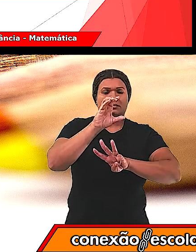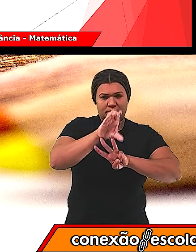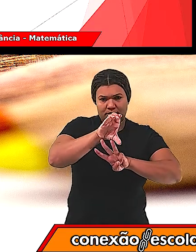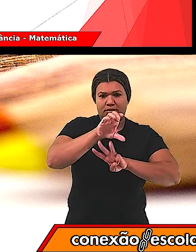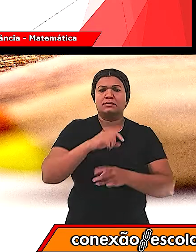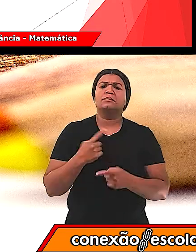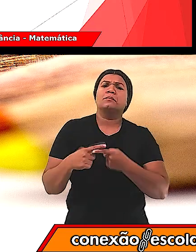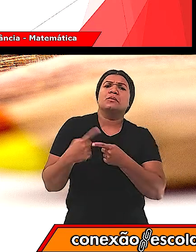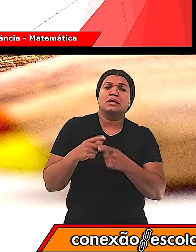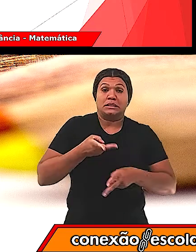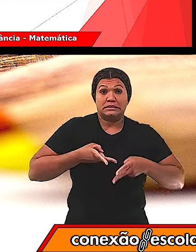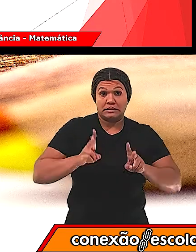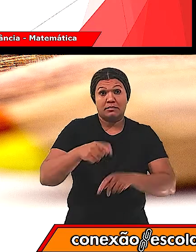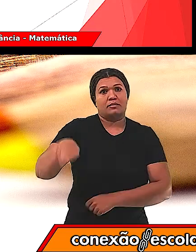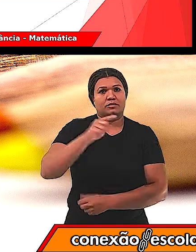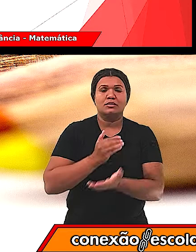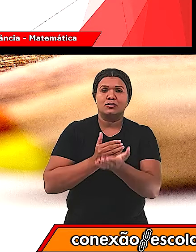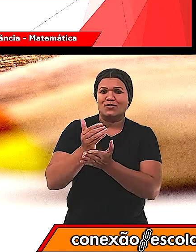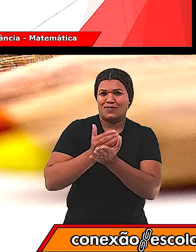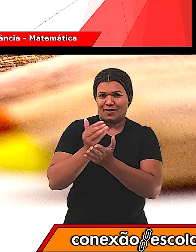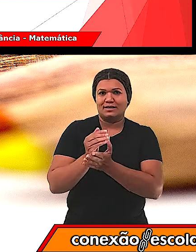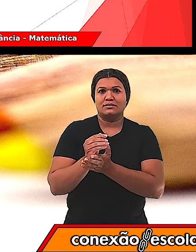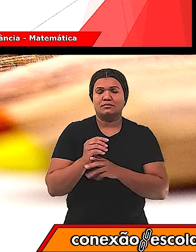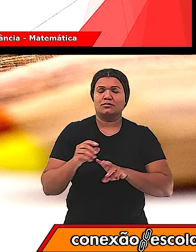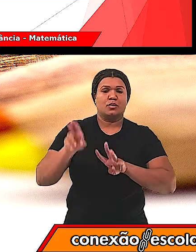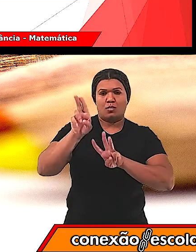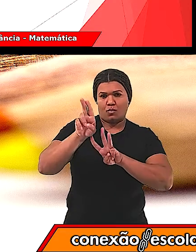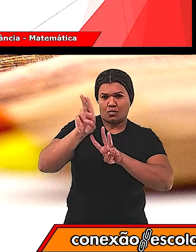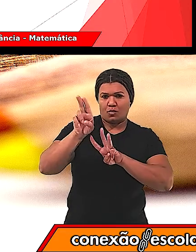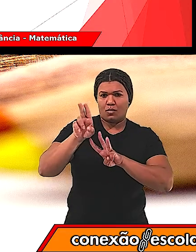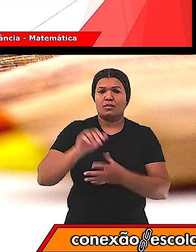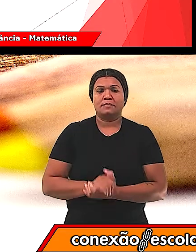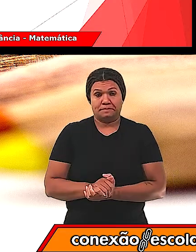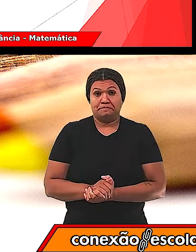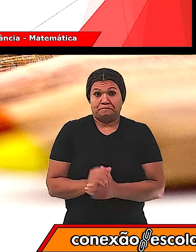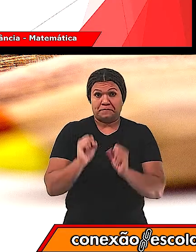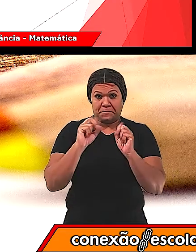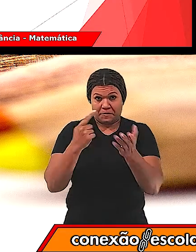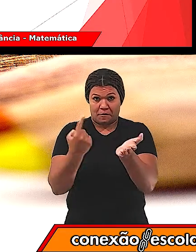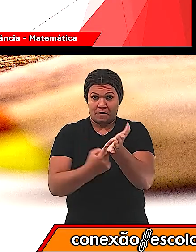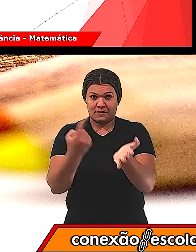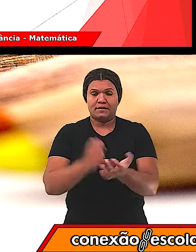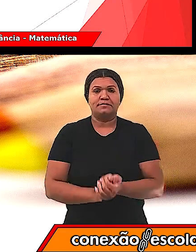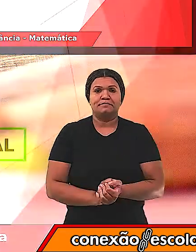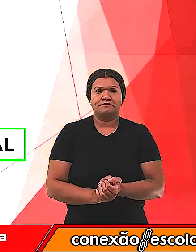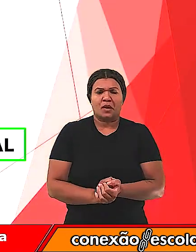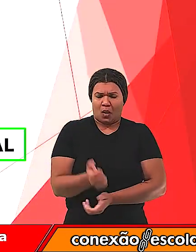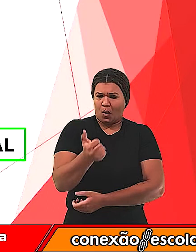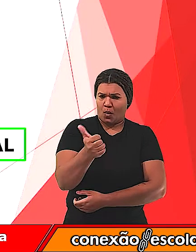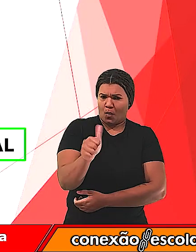sempre vocês vão começar pela unidade. Combinado? Então, se é